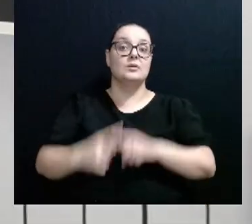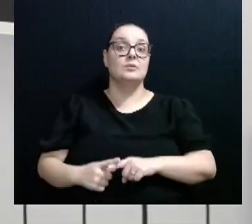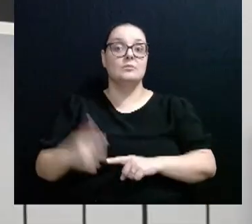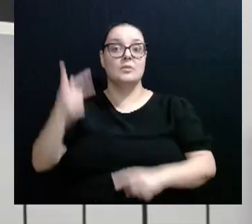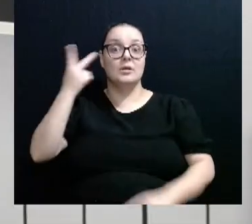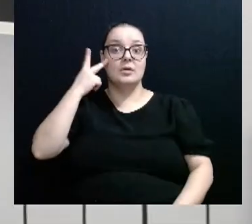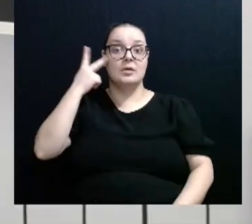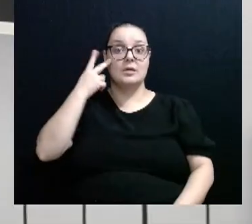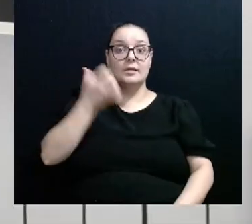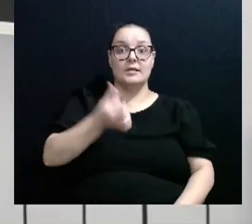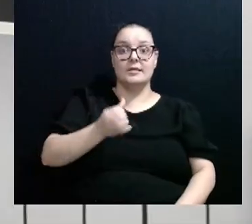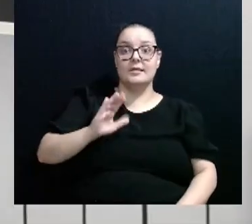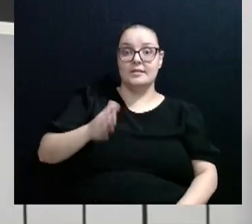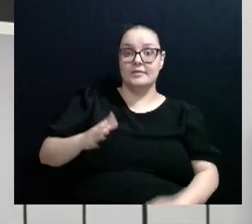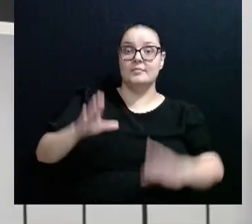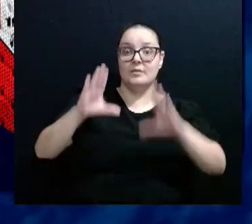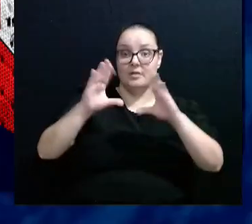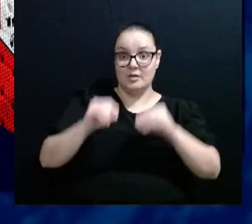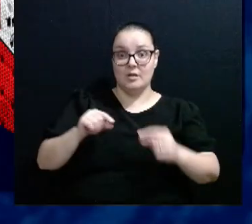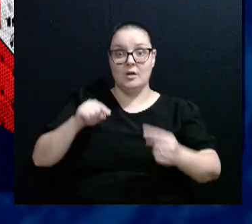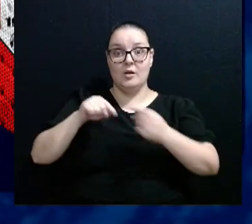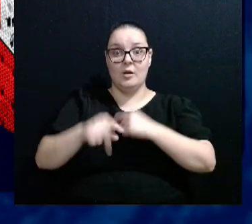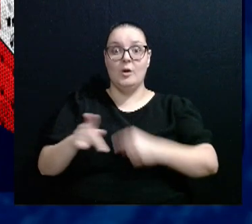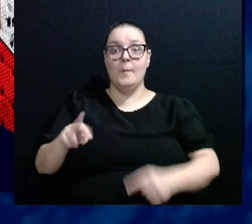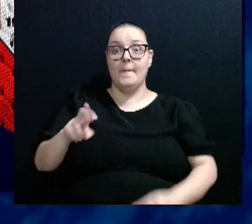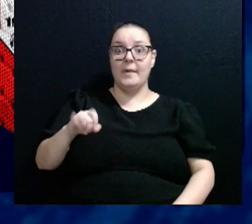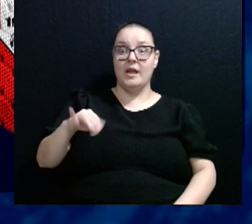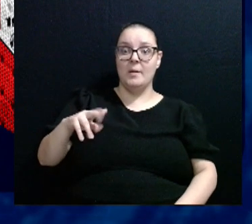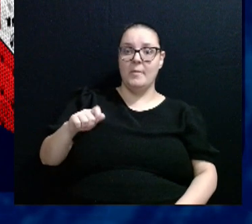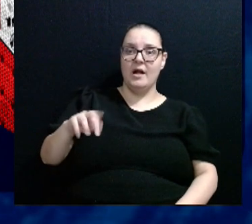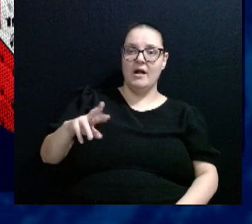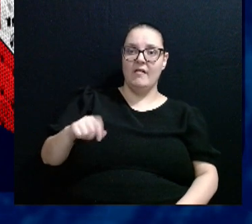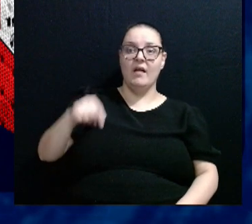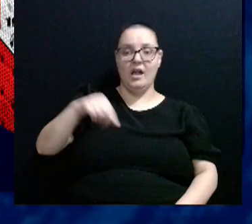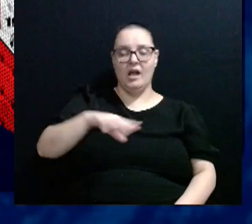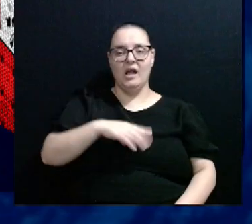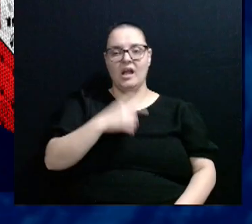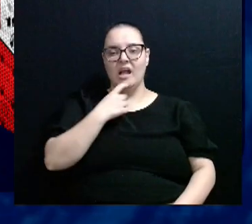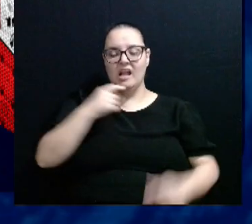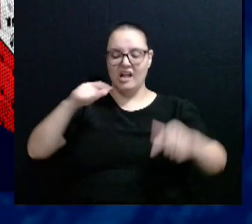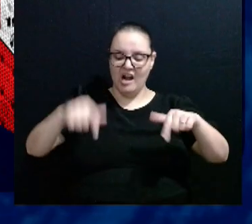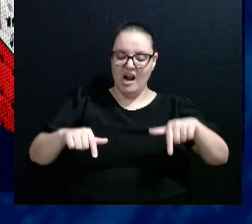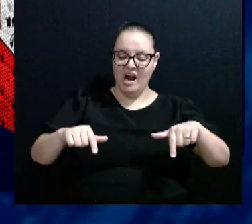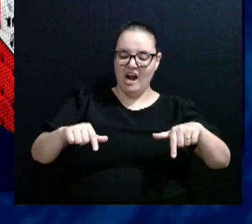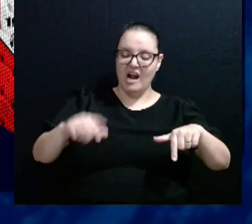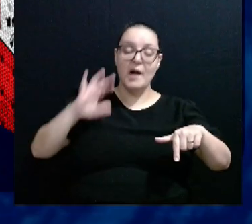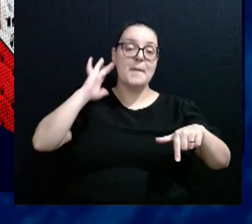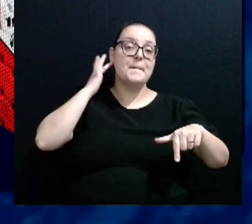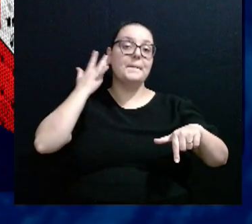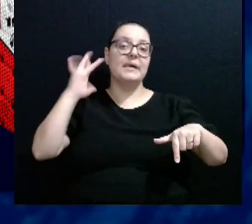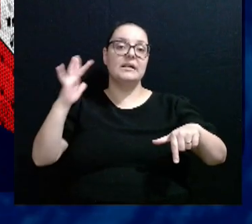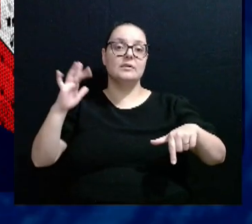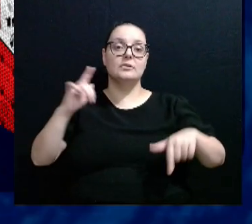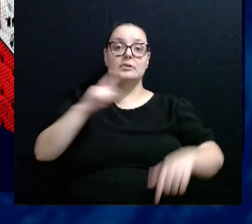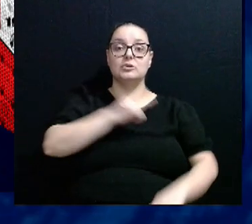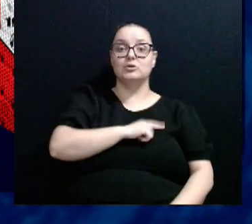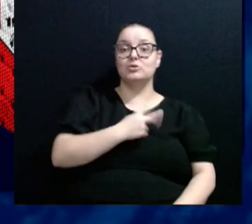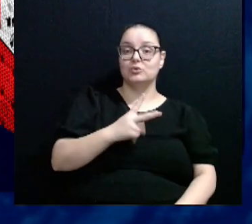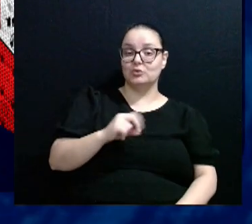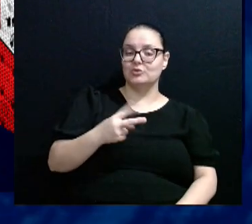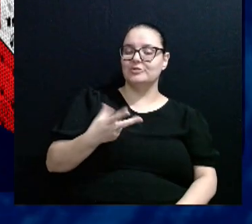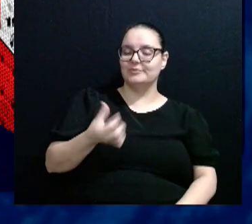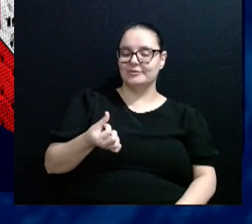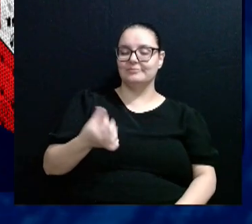da noite, contra o Primavera, aqui em Campinas, no estádio Brinco de Ouro. É um Guarani 2026